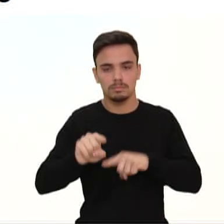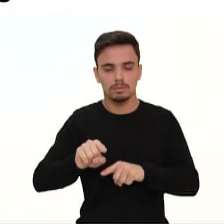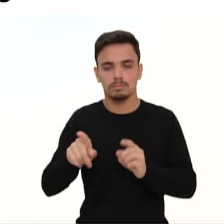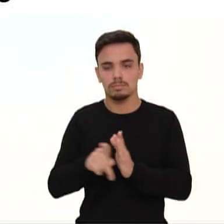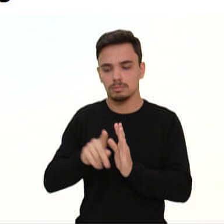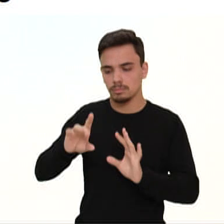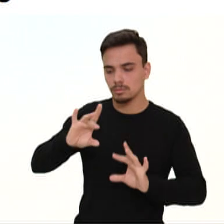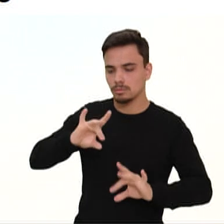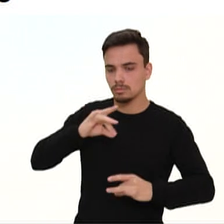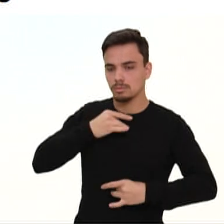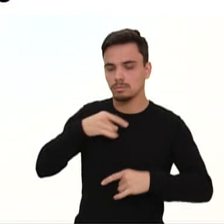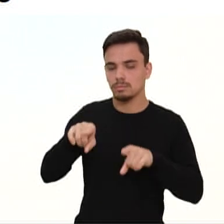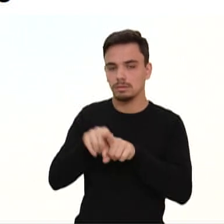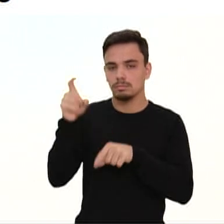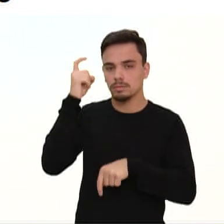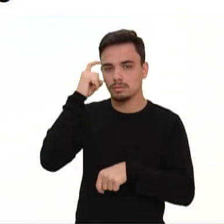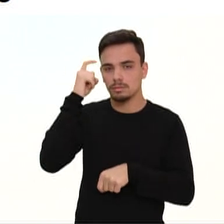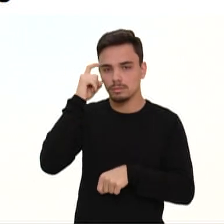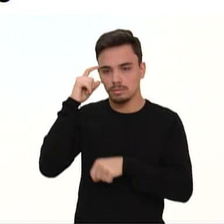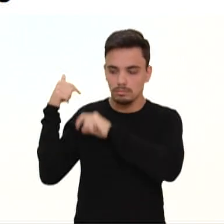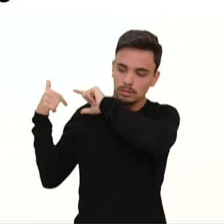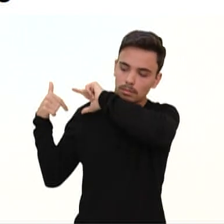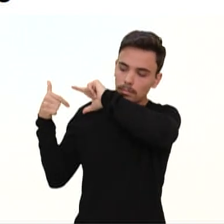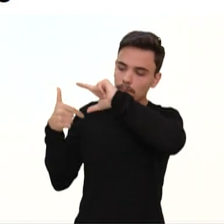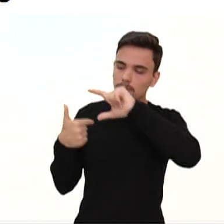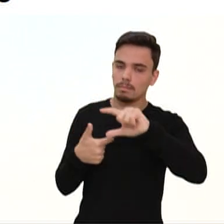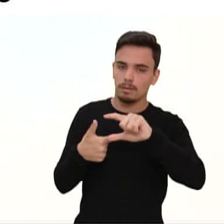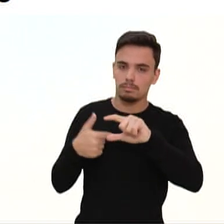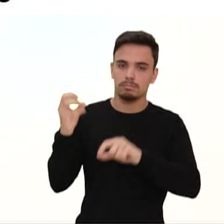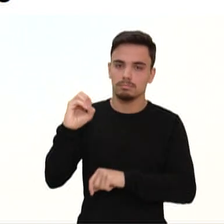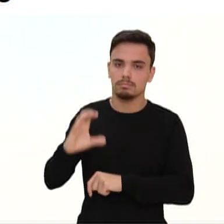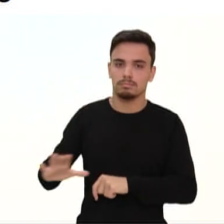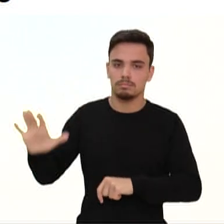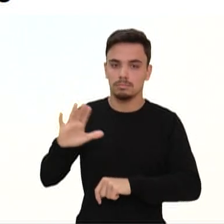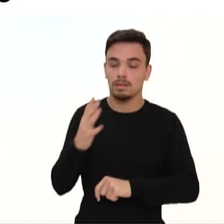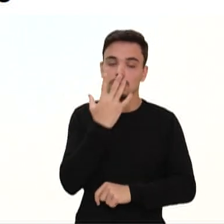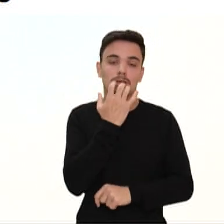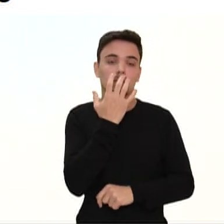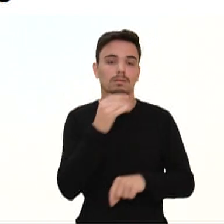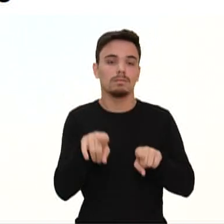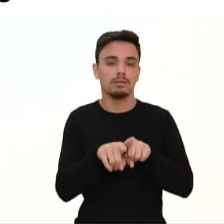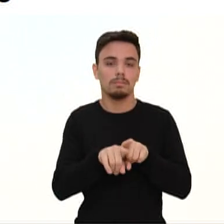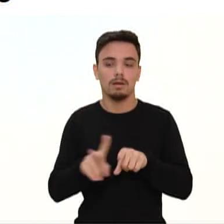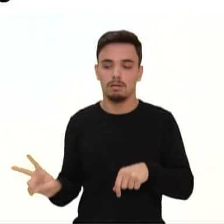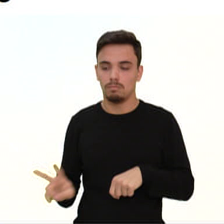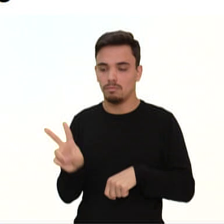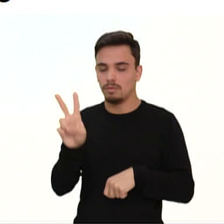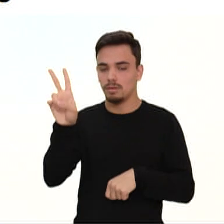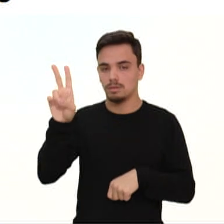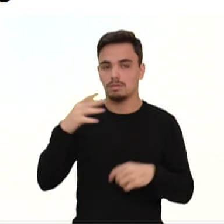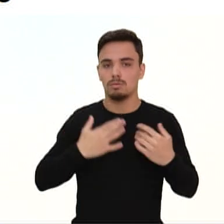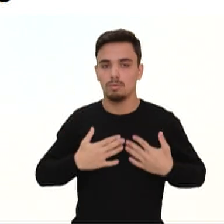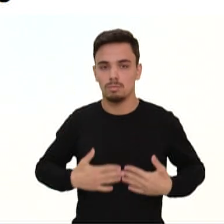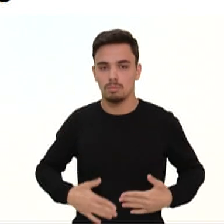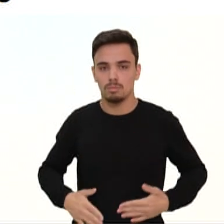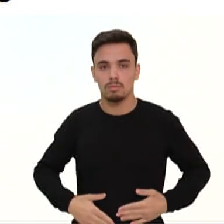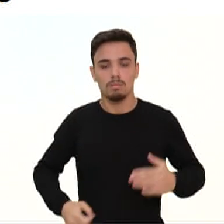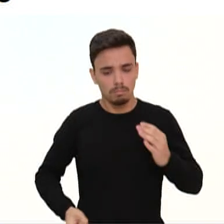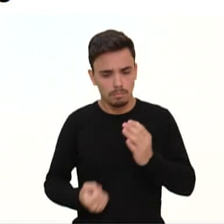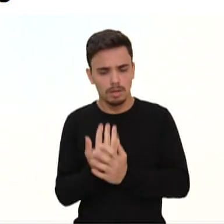espírito e à racionalidade pela tradição ocidental. Nietzsche revaloriza o corpo como a origem da